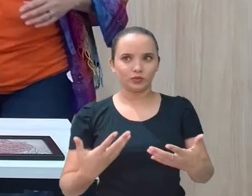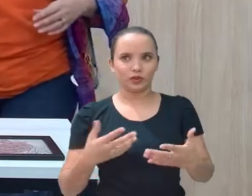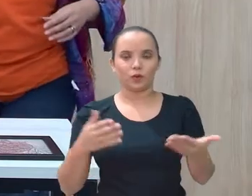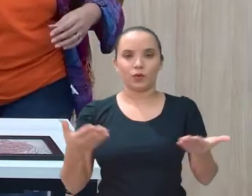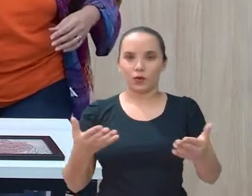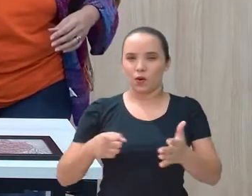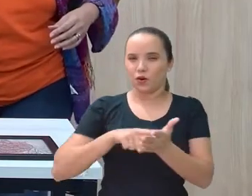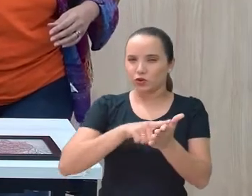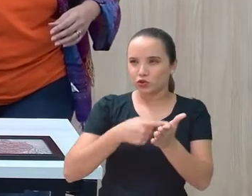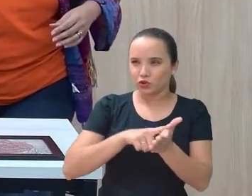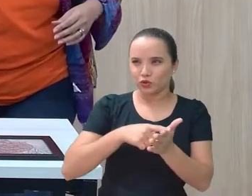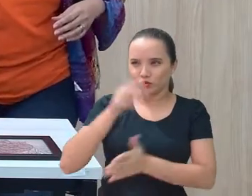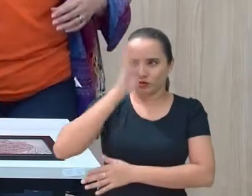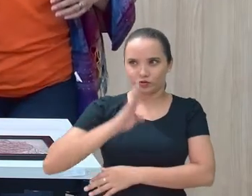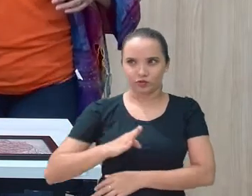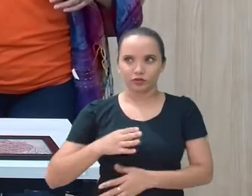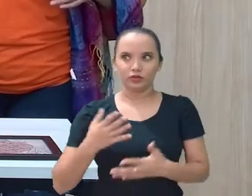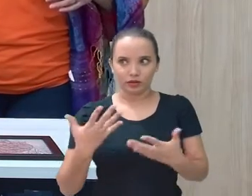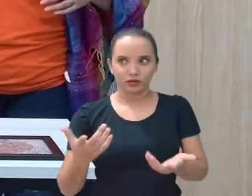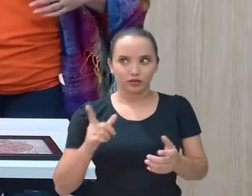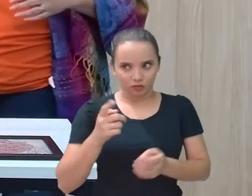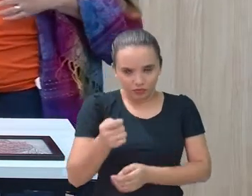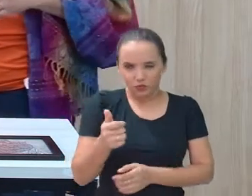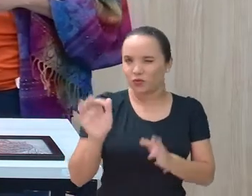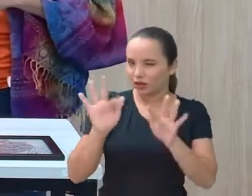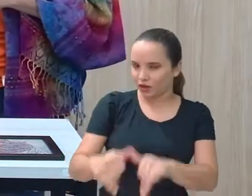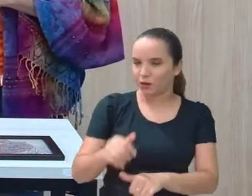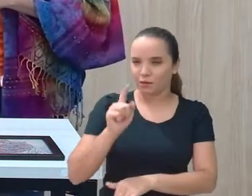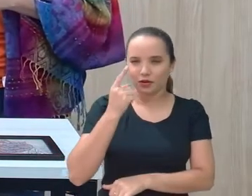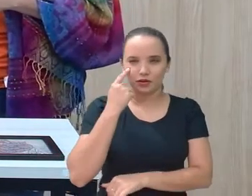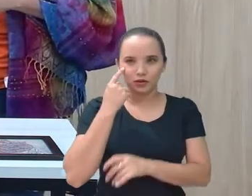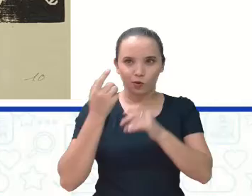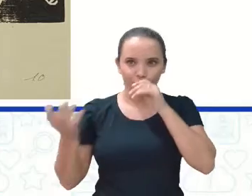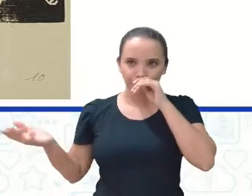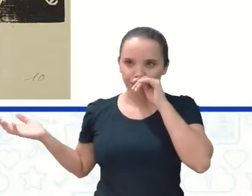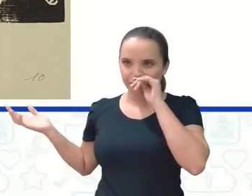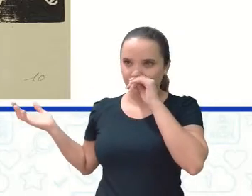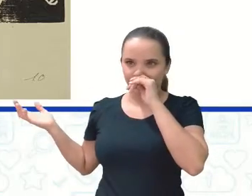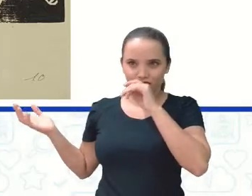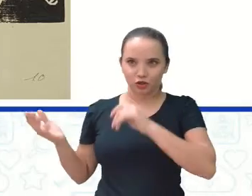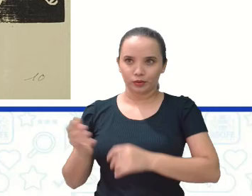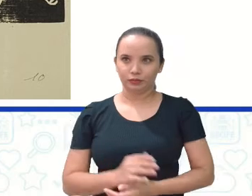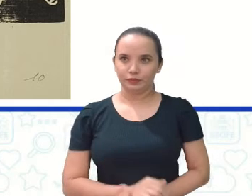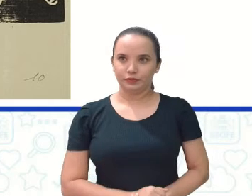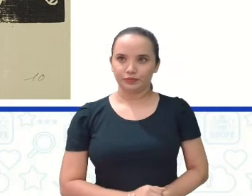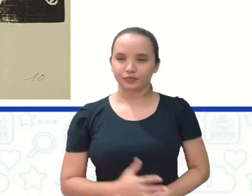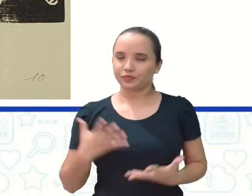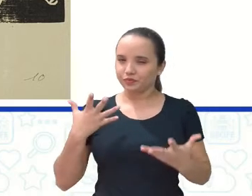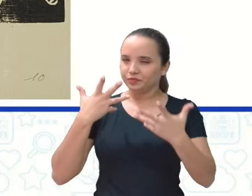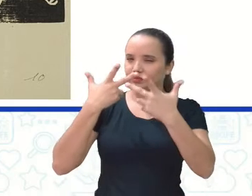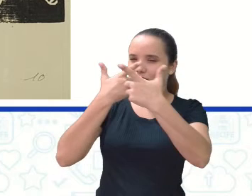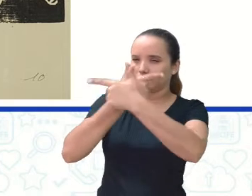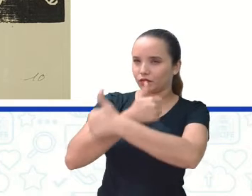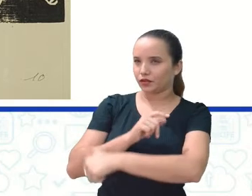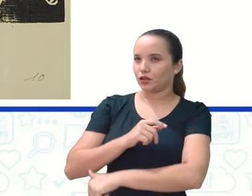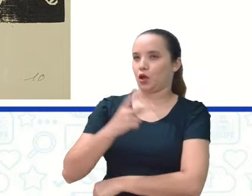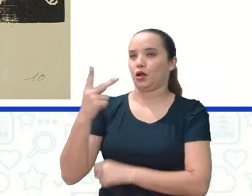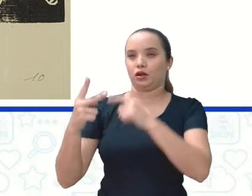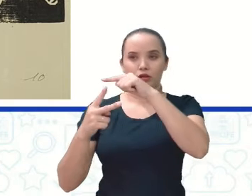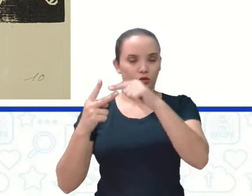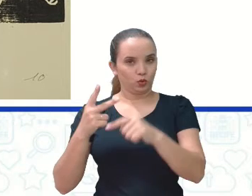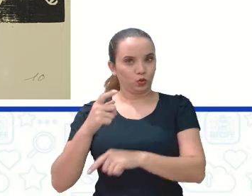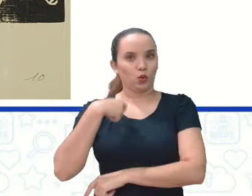Xilogravura no Brasil, chegamos! Estamos no final, hein, gente? Olha aí, ó. Que coisa linda. Max Jimenez,